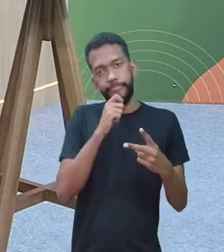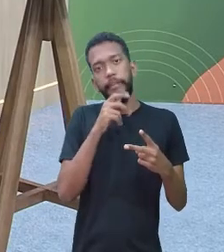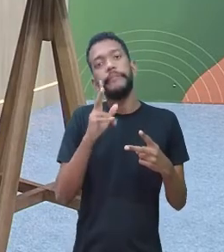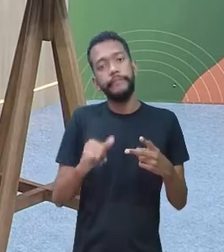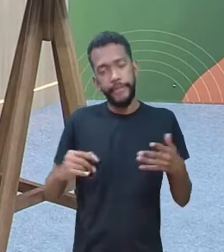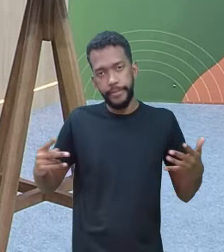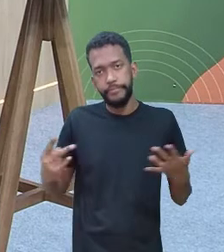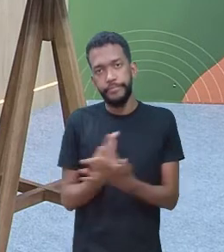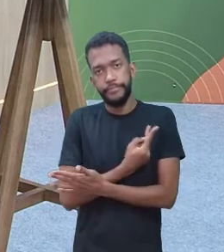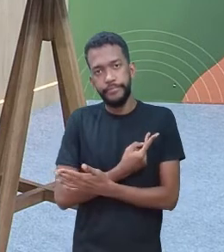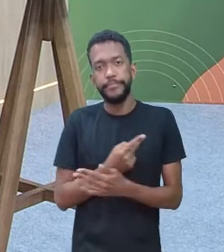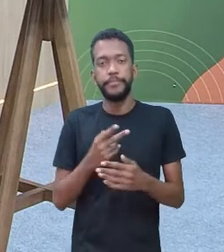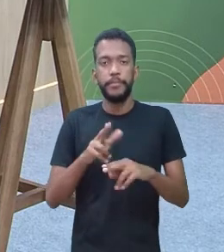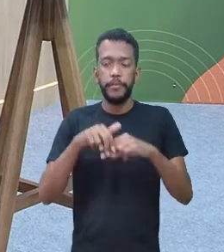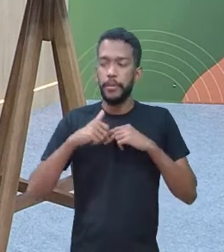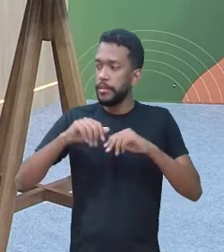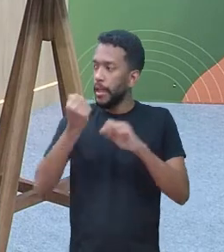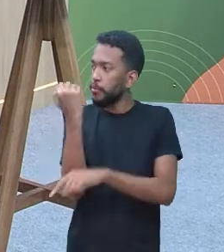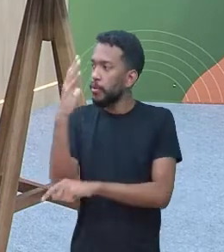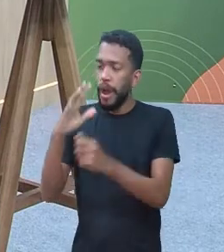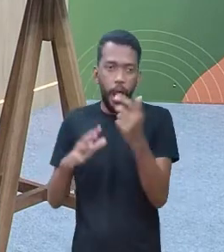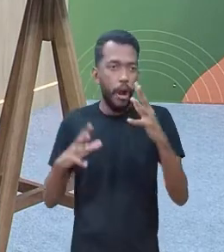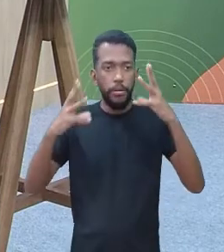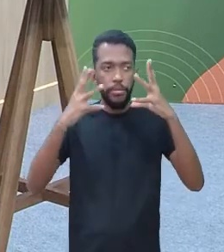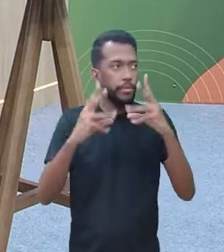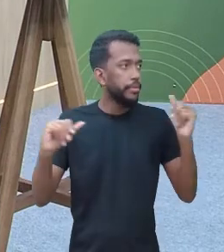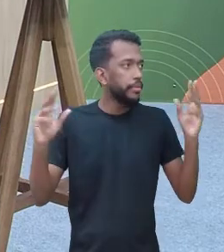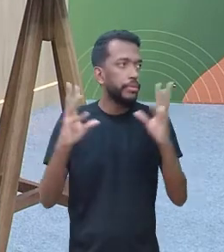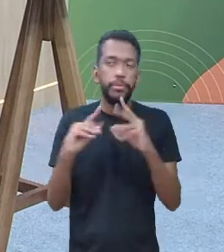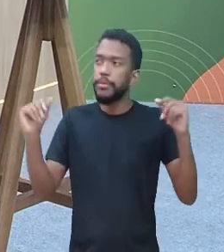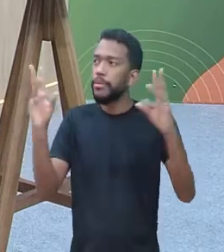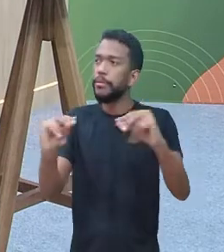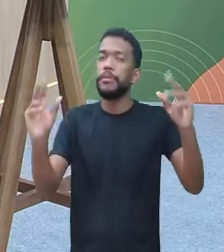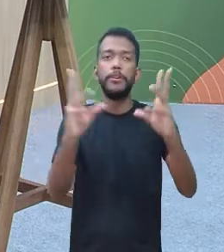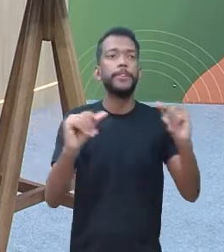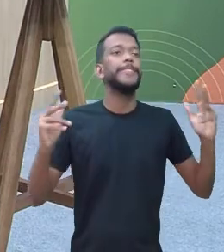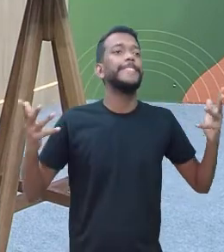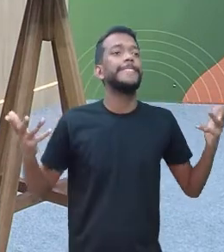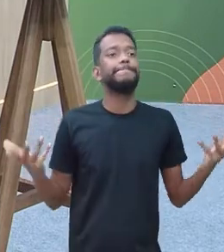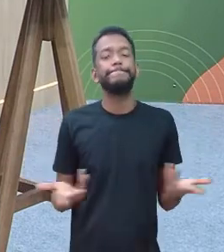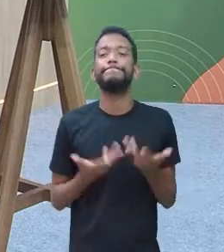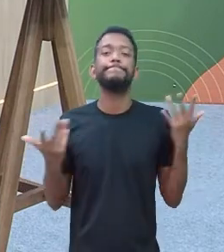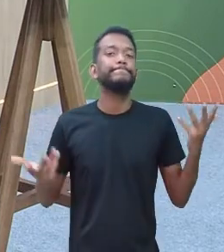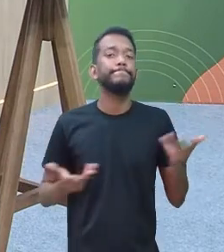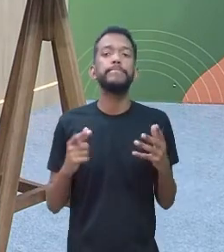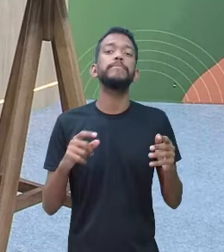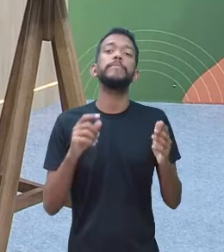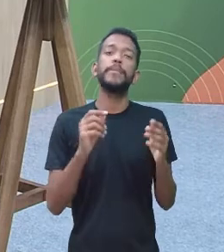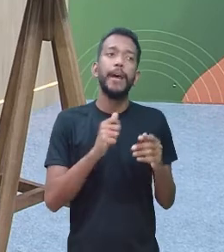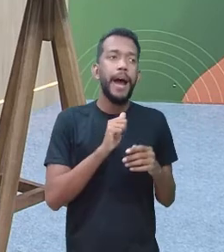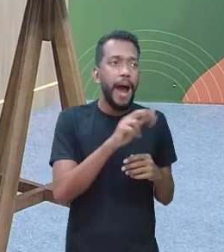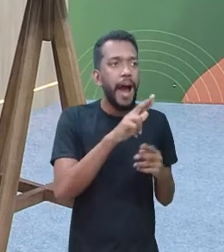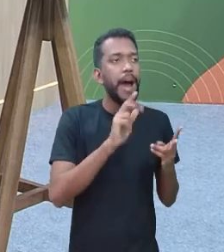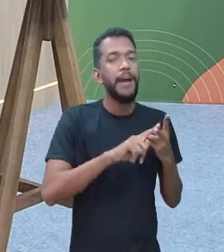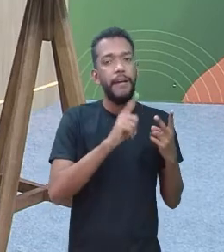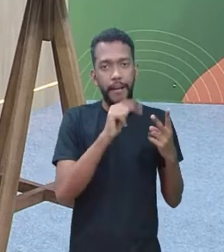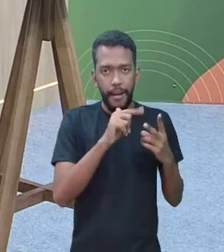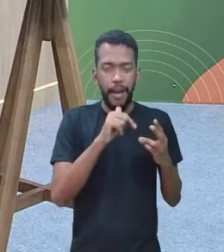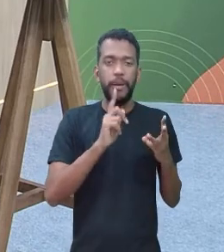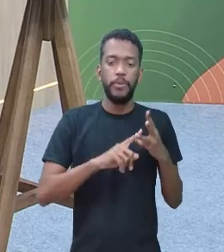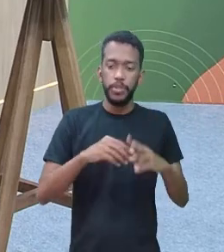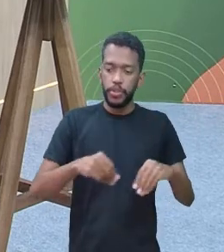O esgotamento dos recursos naturais são esses elementos que a gente vinha falando, os fatores abióticos. O ar, a água,